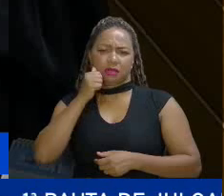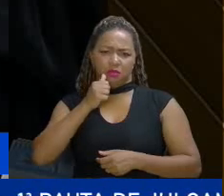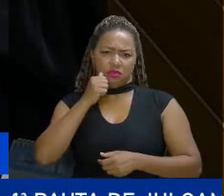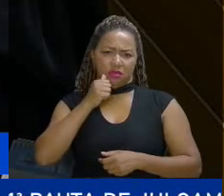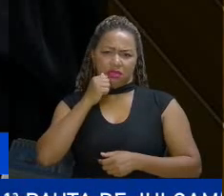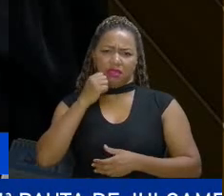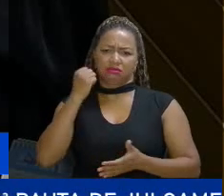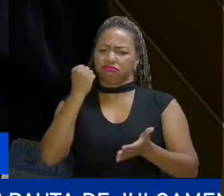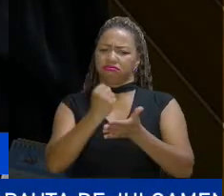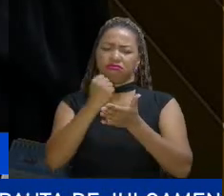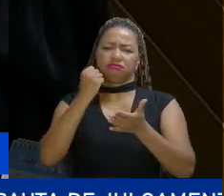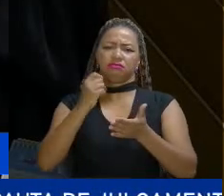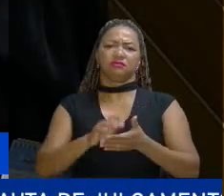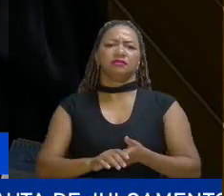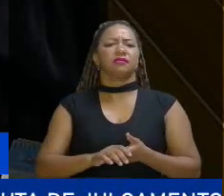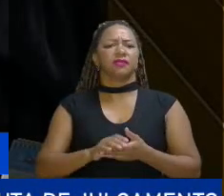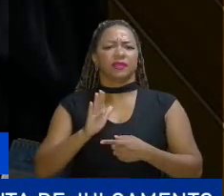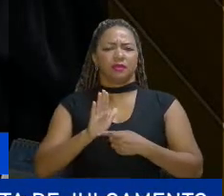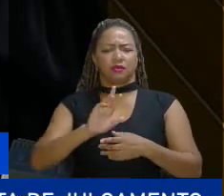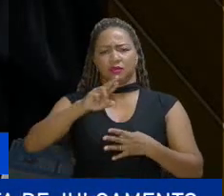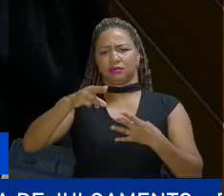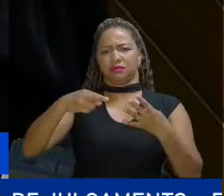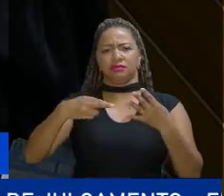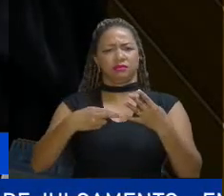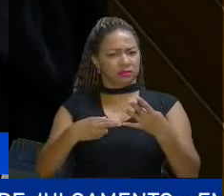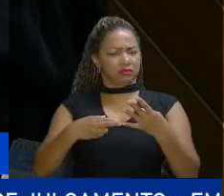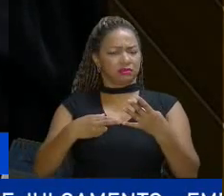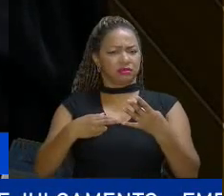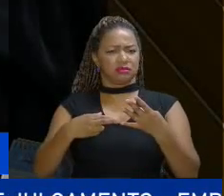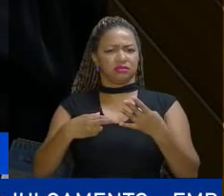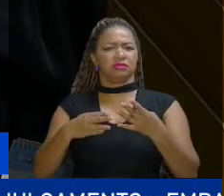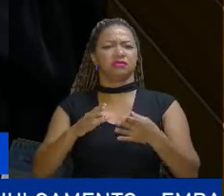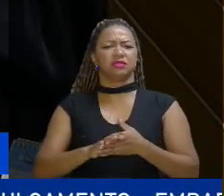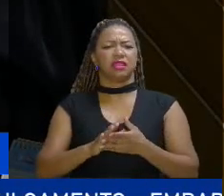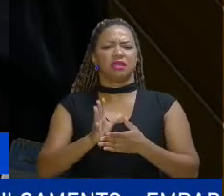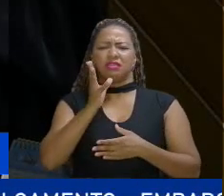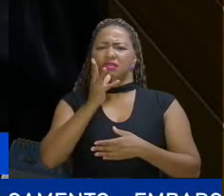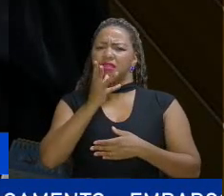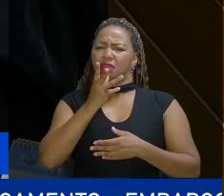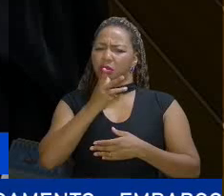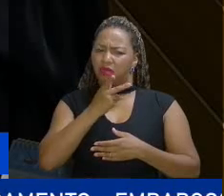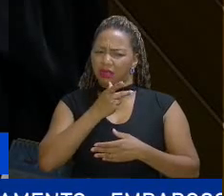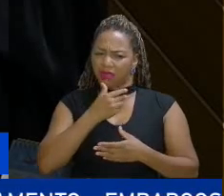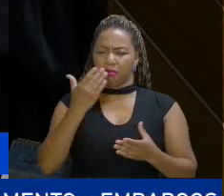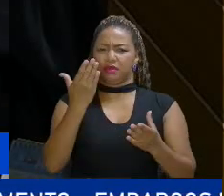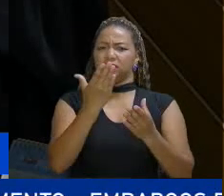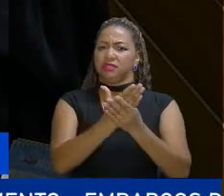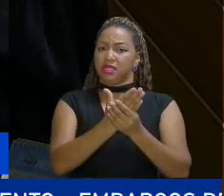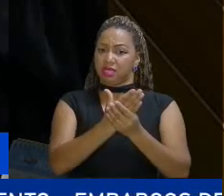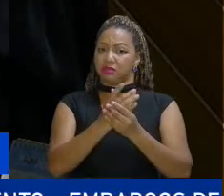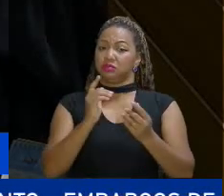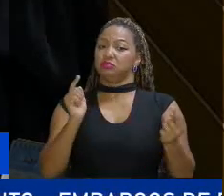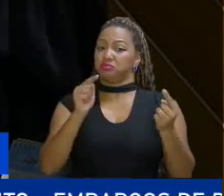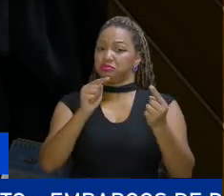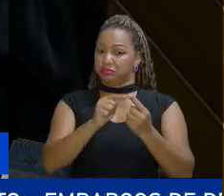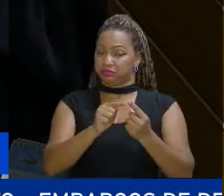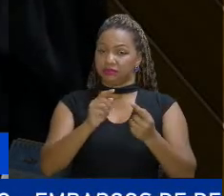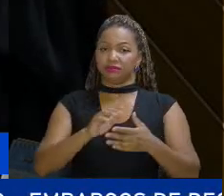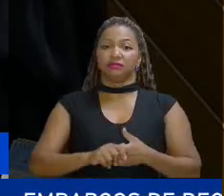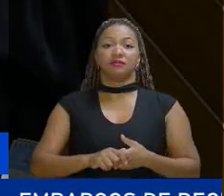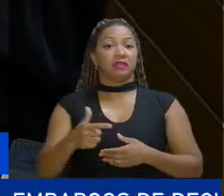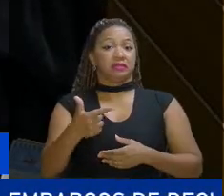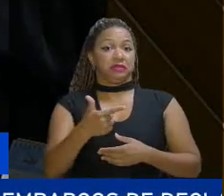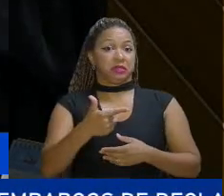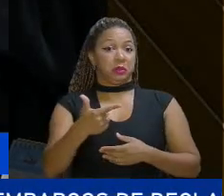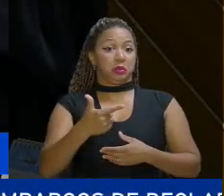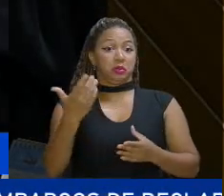por Silvia, e, se mostrando recurso totalmente com o intuito de protelar a marcha do processo, e é o segundo, né,